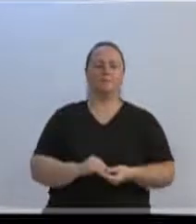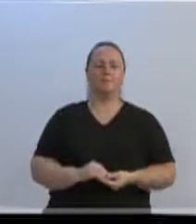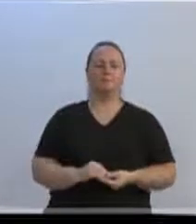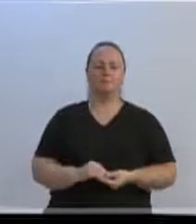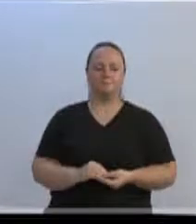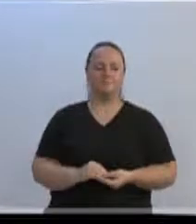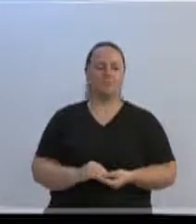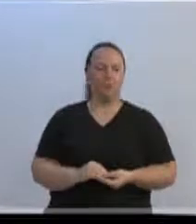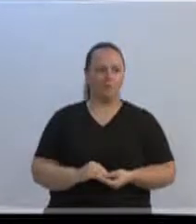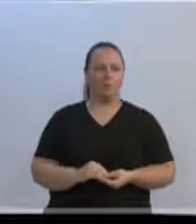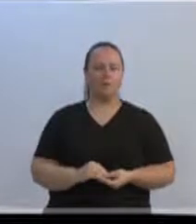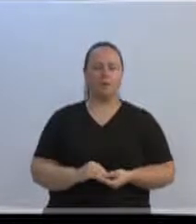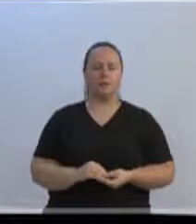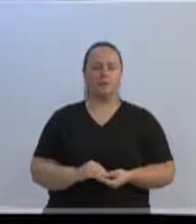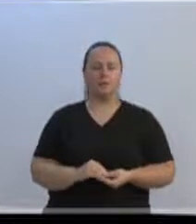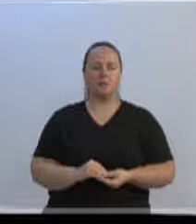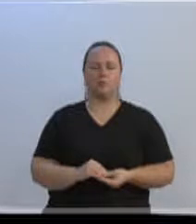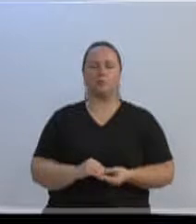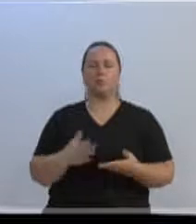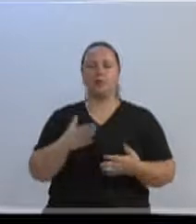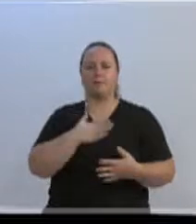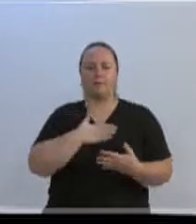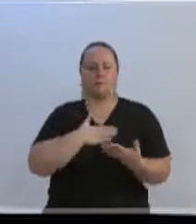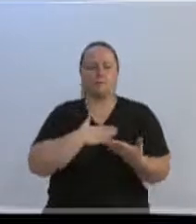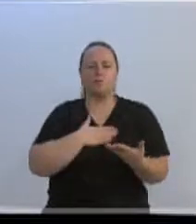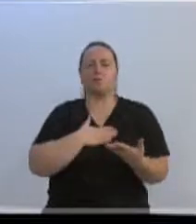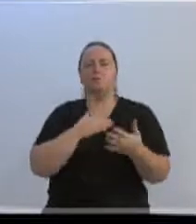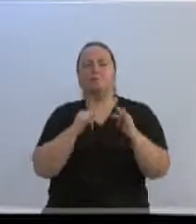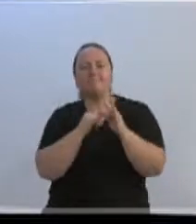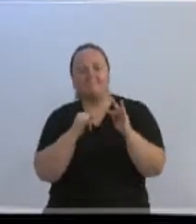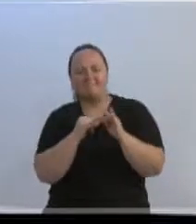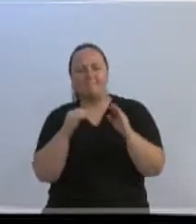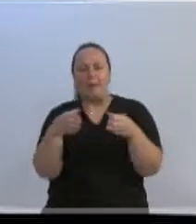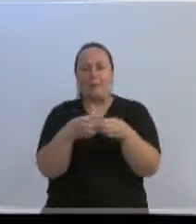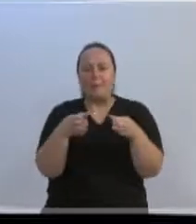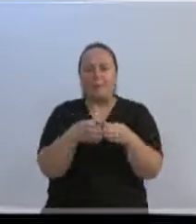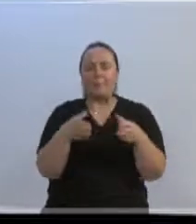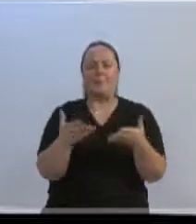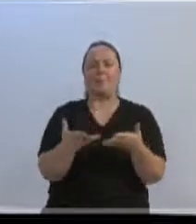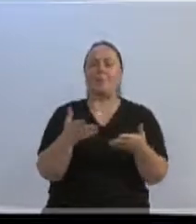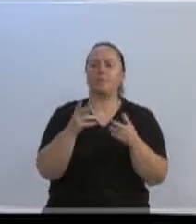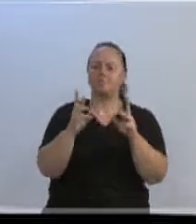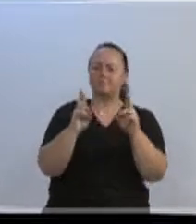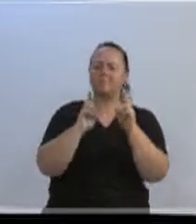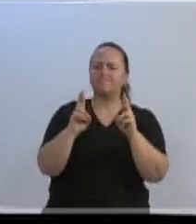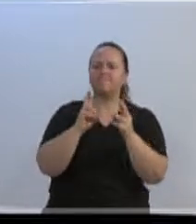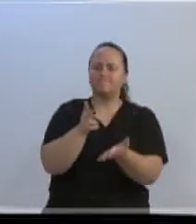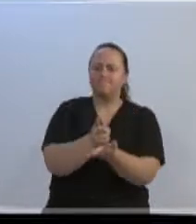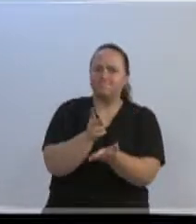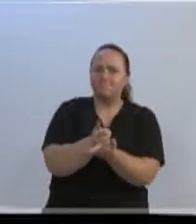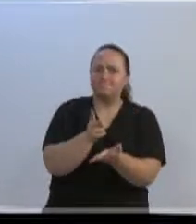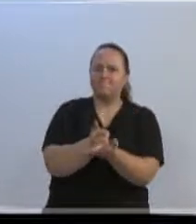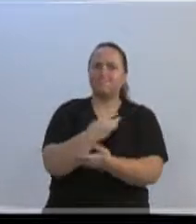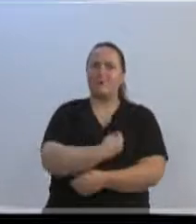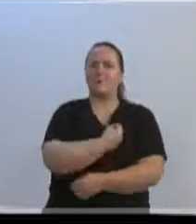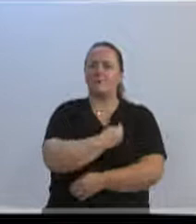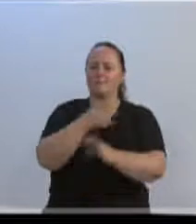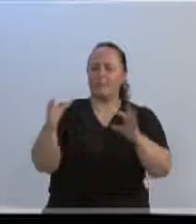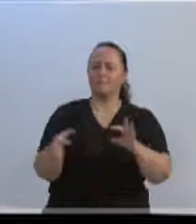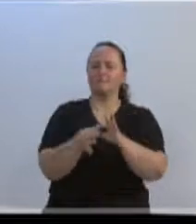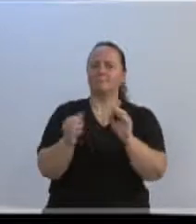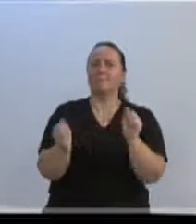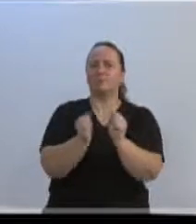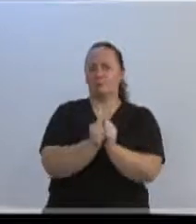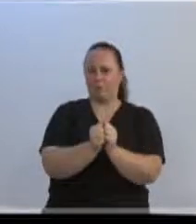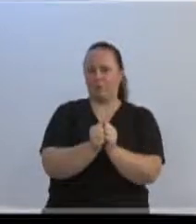40 anos de grêmio itoupavazinha através da diretoria atual cumprimento a todos que possam continuar mantendo atuante vivo junto a essa comunidade em nossa cidade